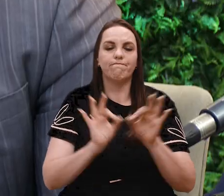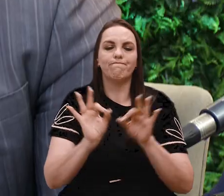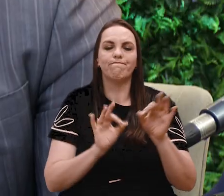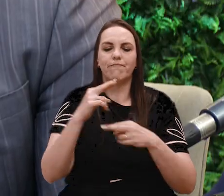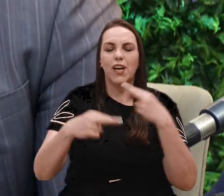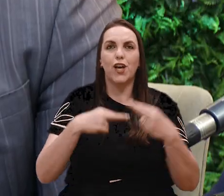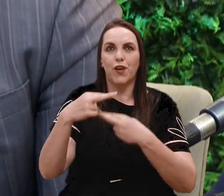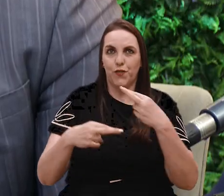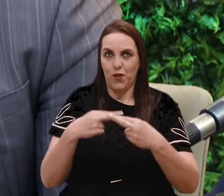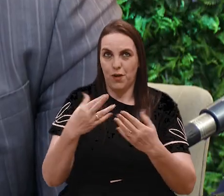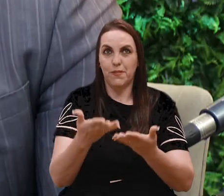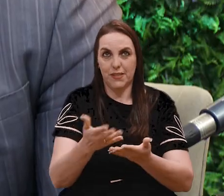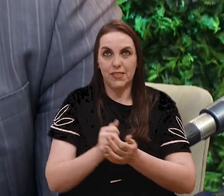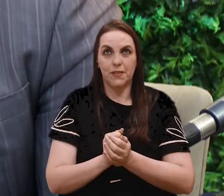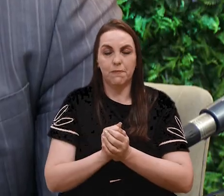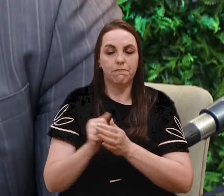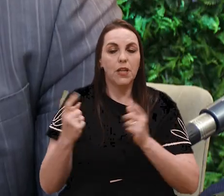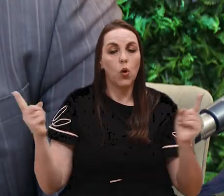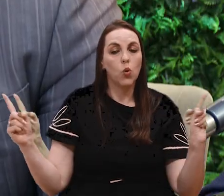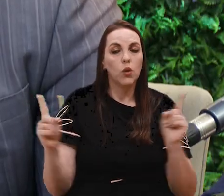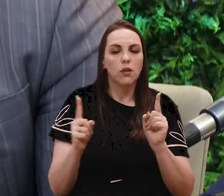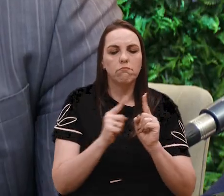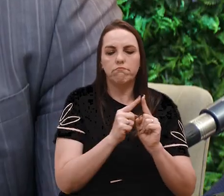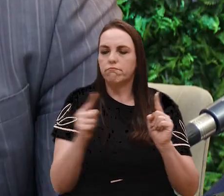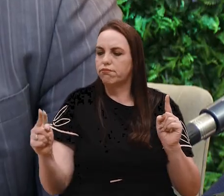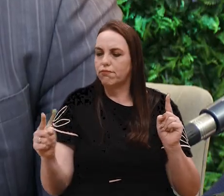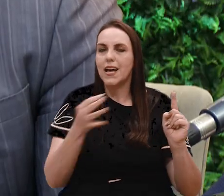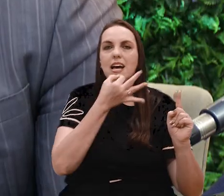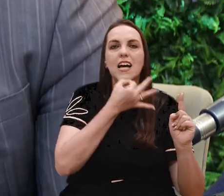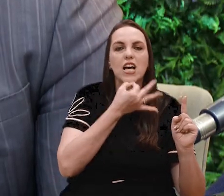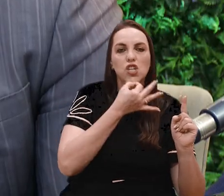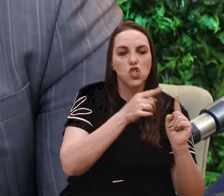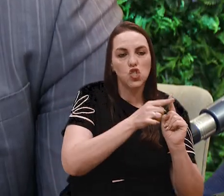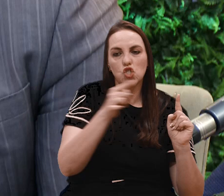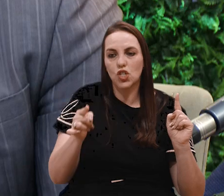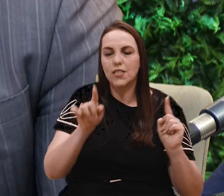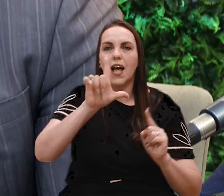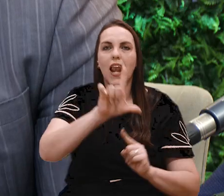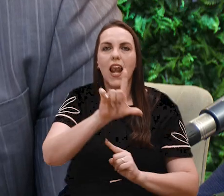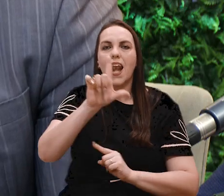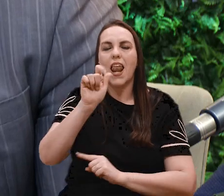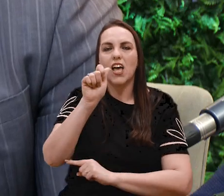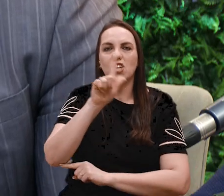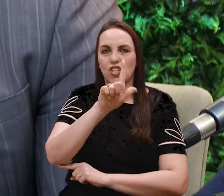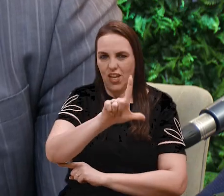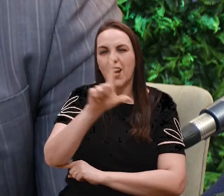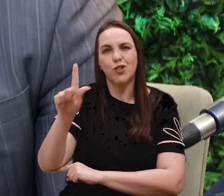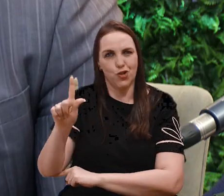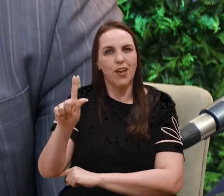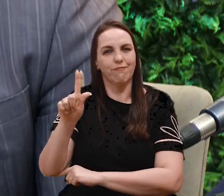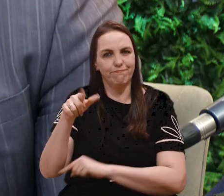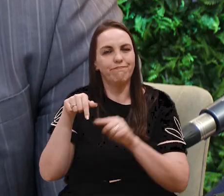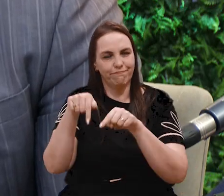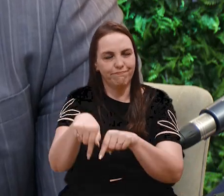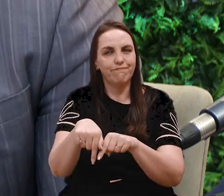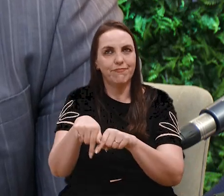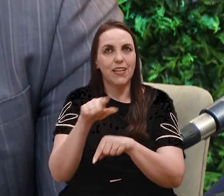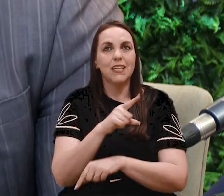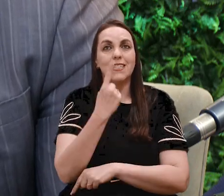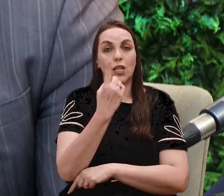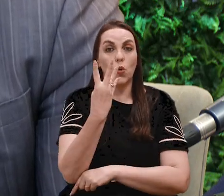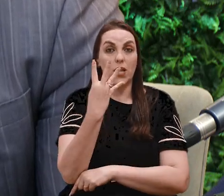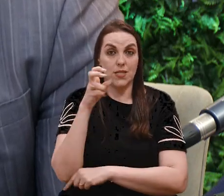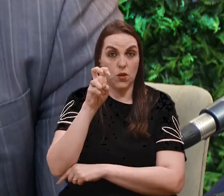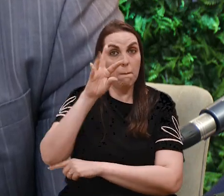revitalizar. O primeiro trecho é Caxias do Sul a Lajeado Grande, são 59 quilômetros, 145 milhões.